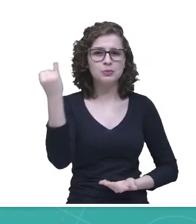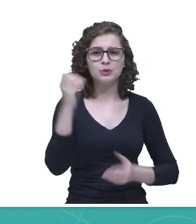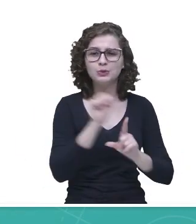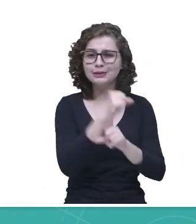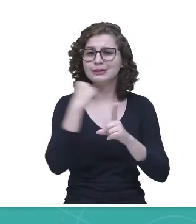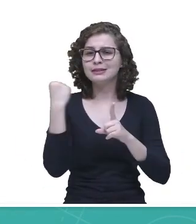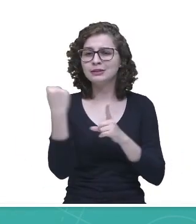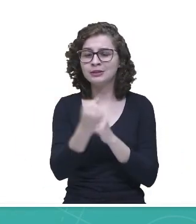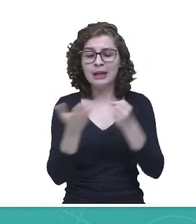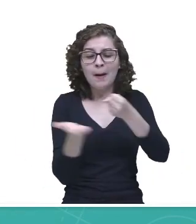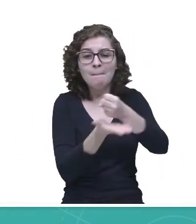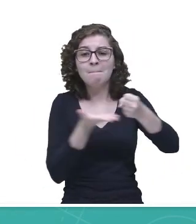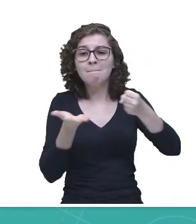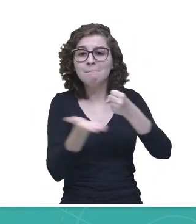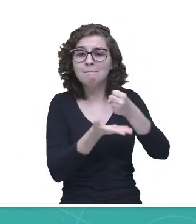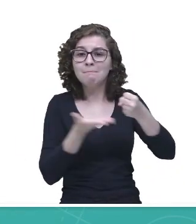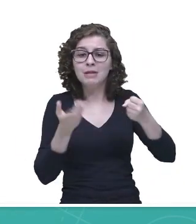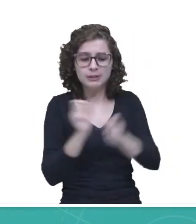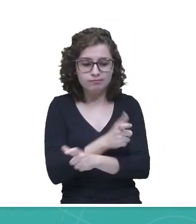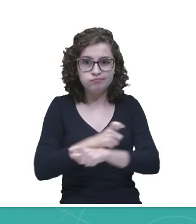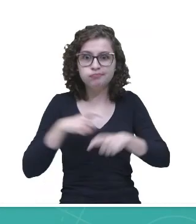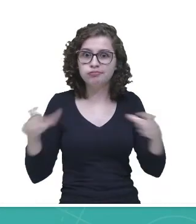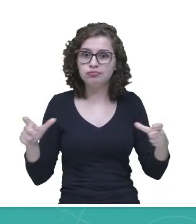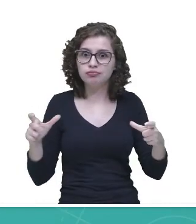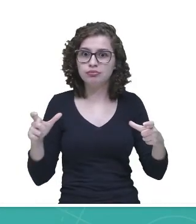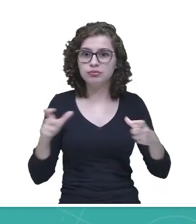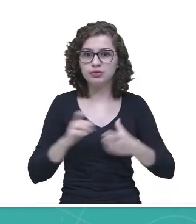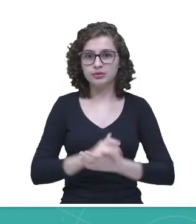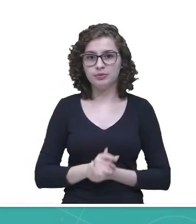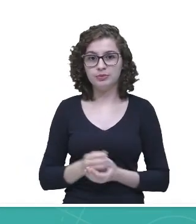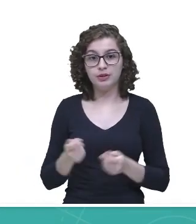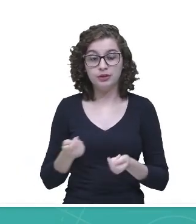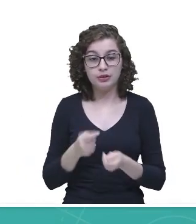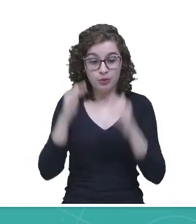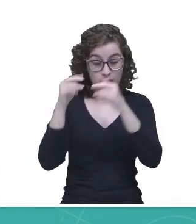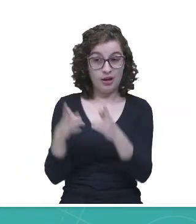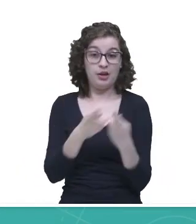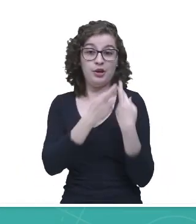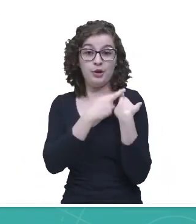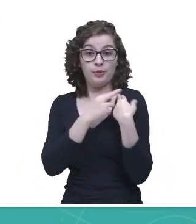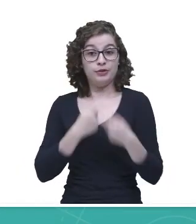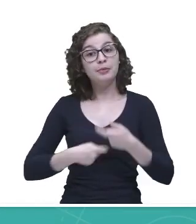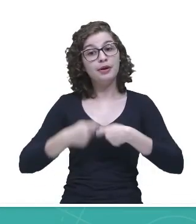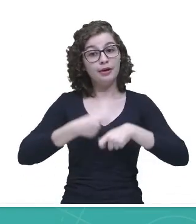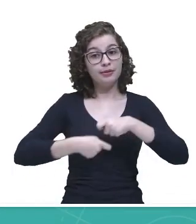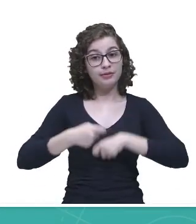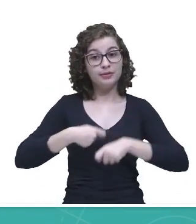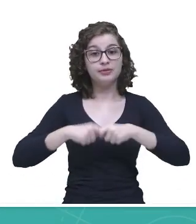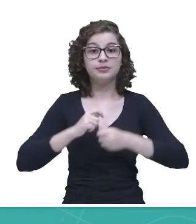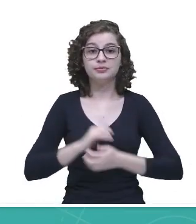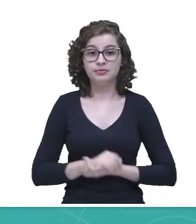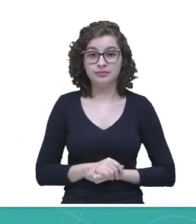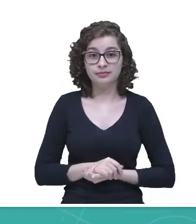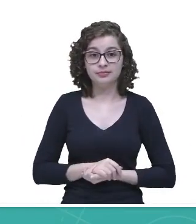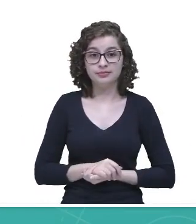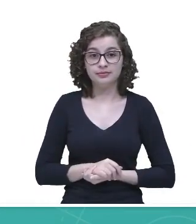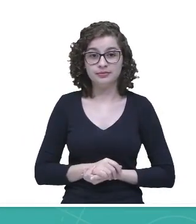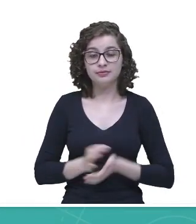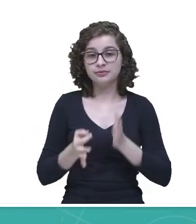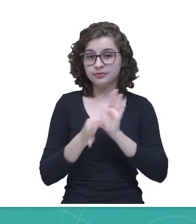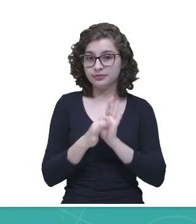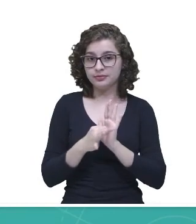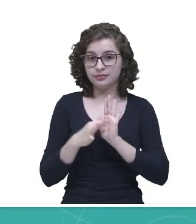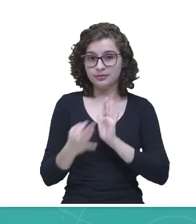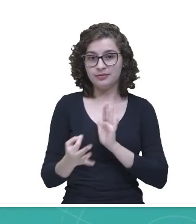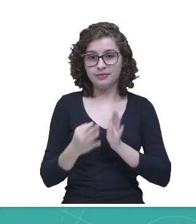por quê? Porque eles são maioria e são responsáveis pela economia deste período também. Tudo bem? Vamos ao nosso comentário para vocês, que eu